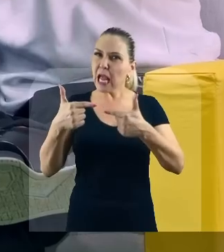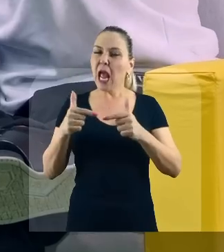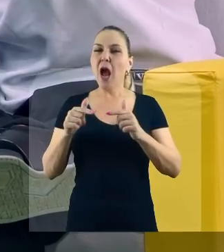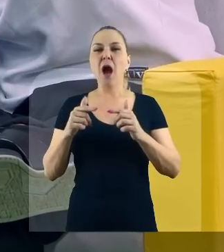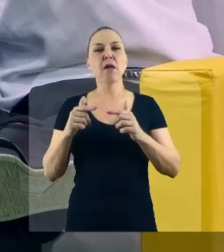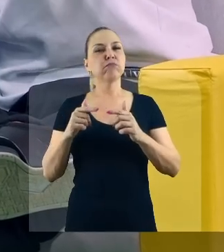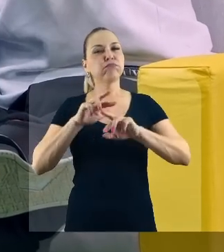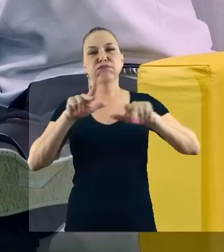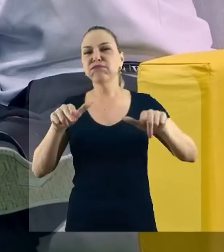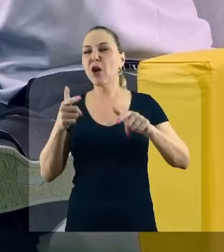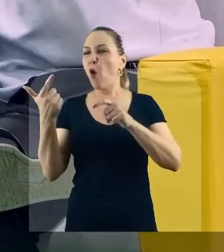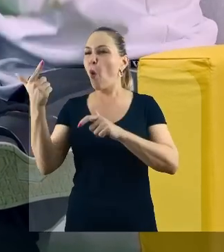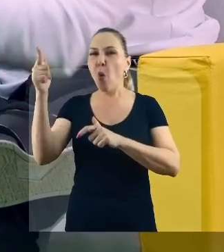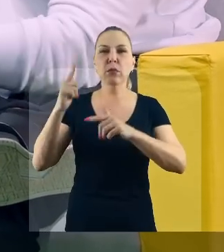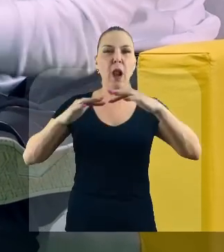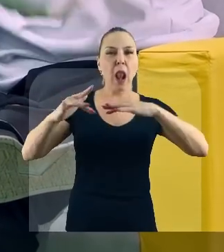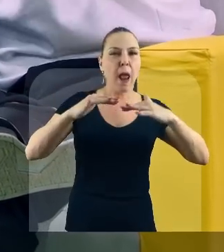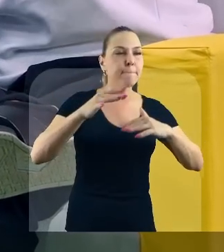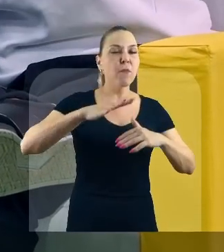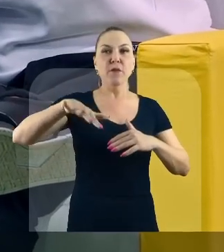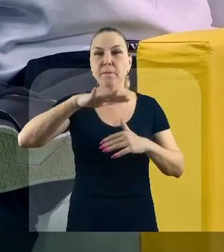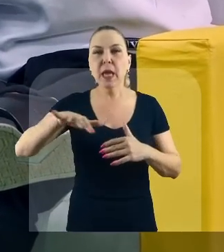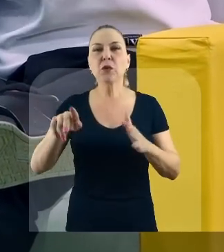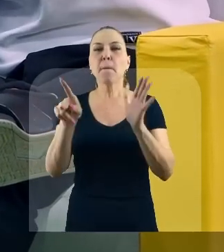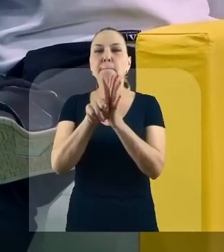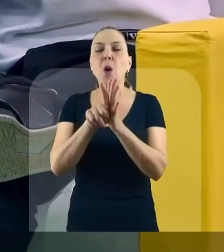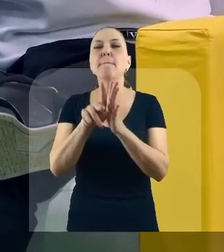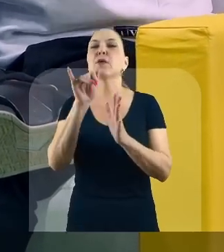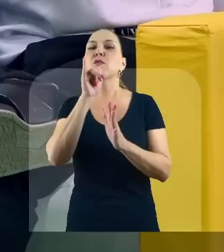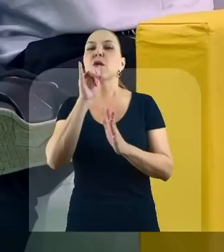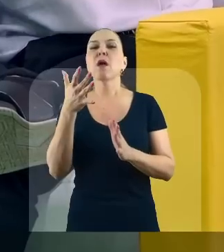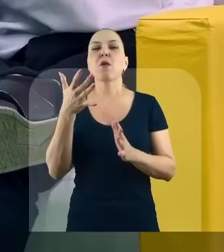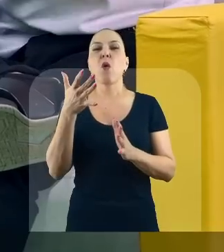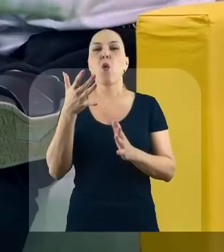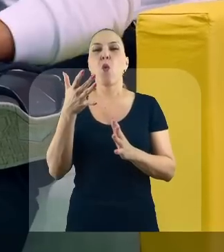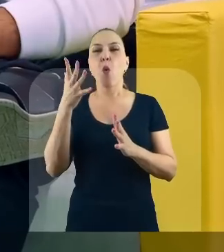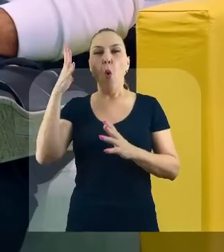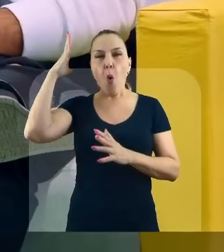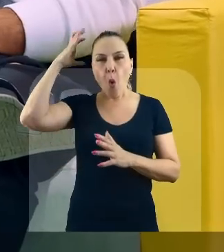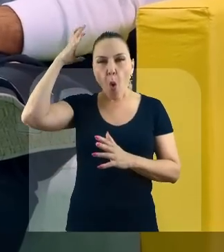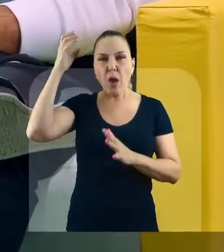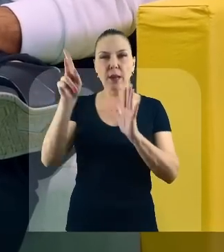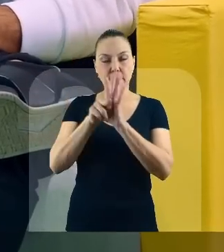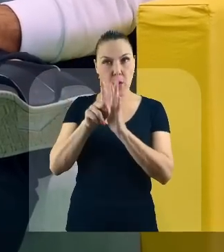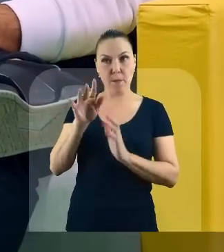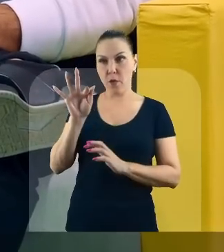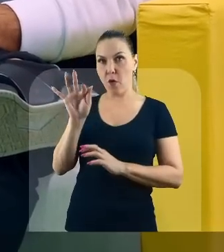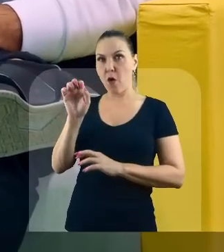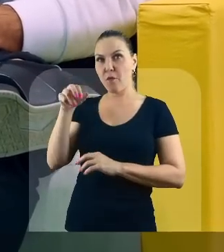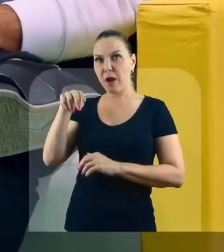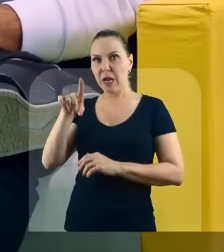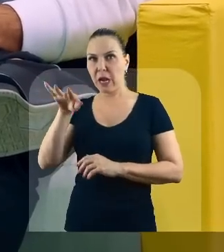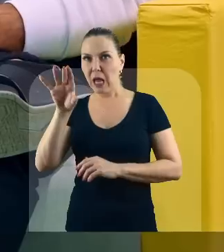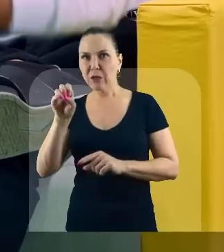muitos aqui vieram de outros movimentos. O próprio Fernando Holliday, que está chegando hoje, a